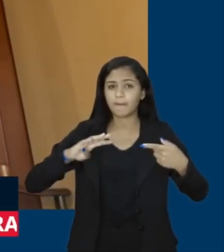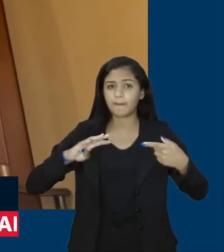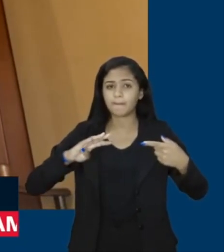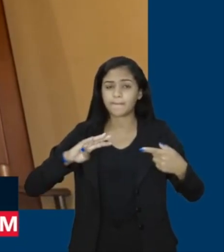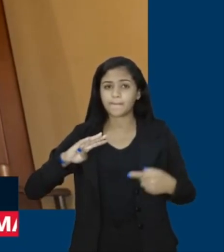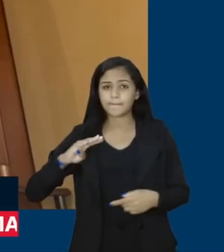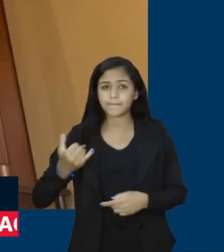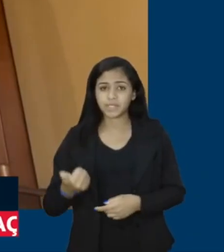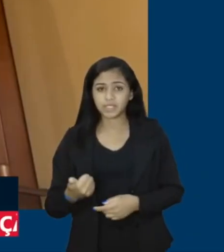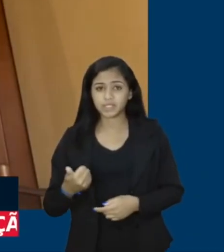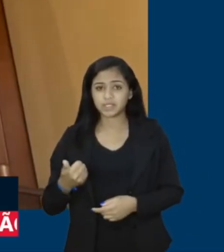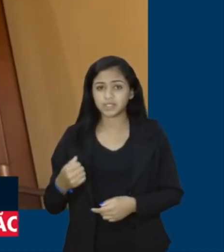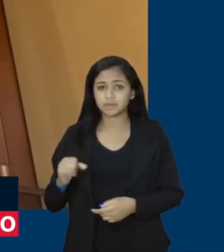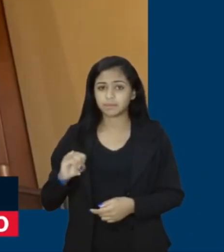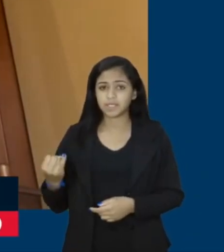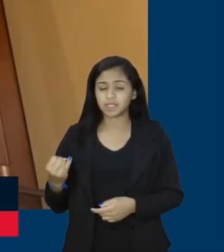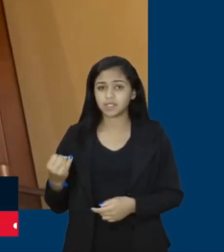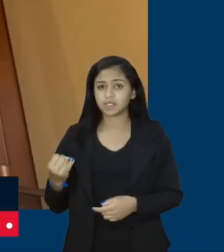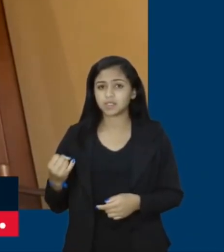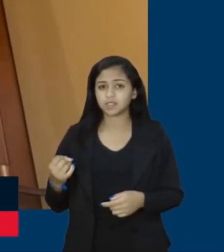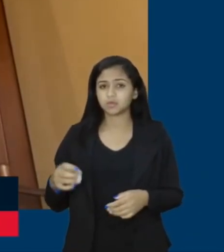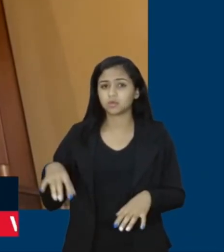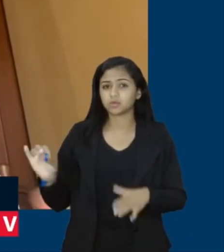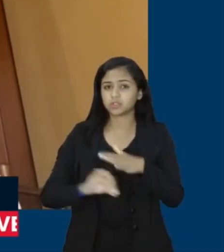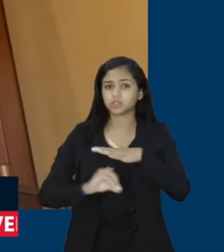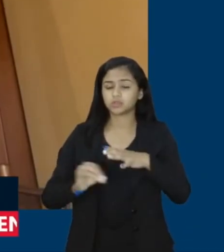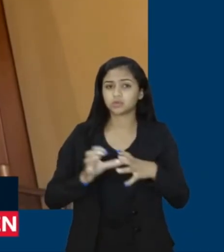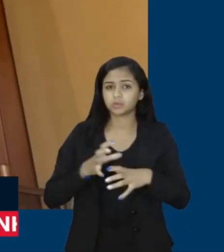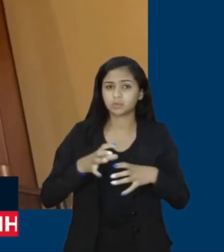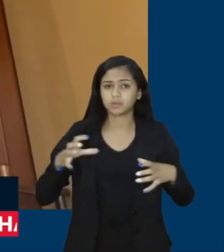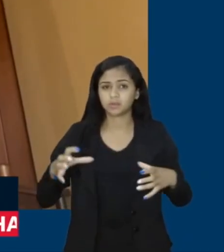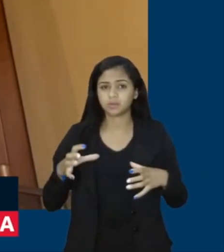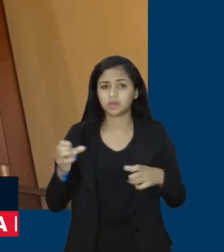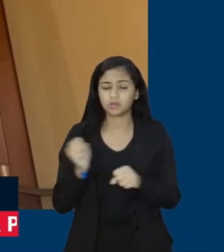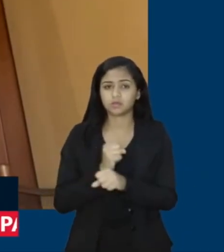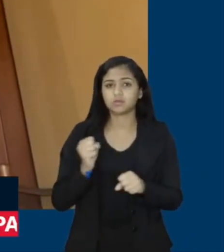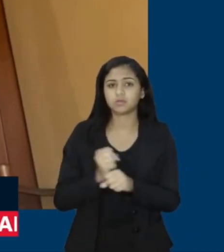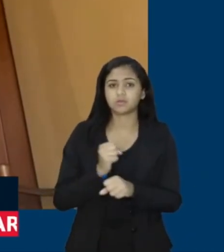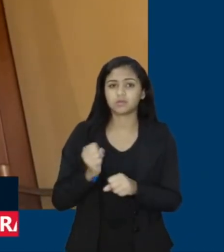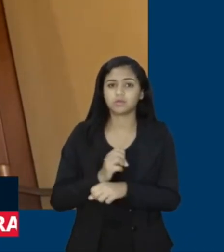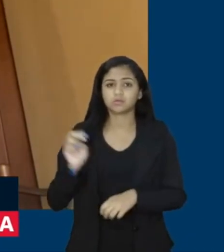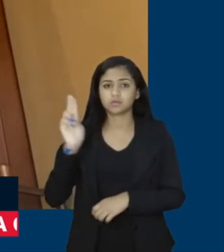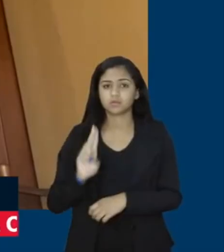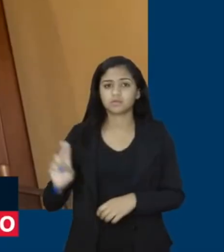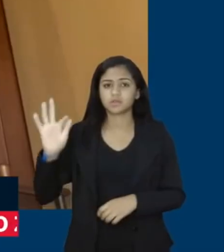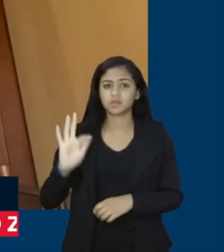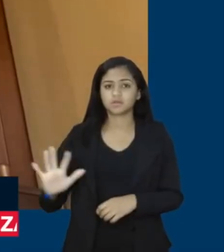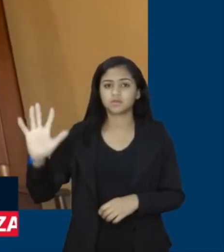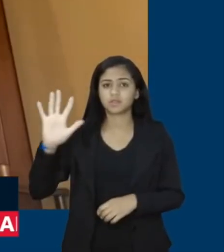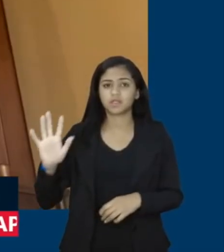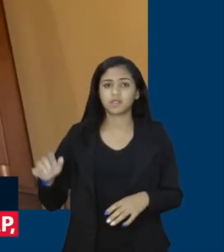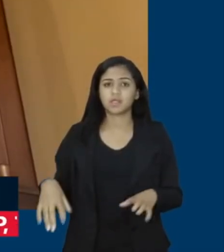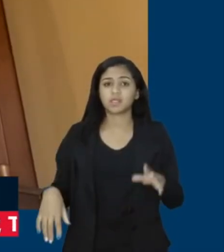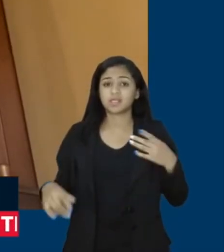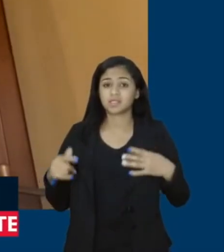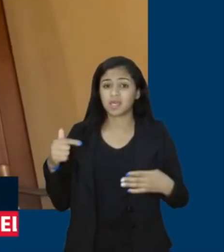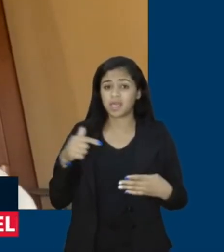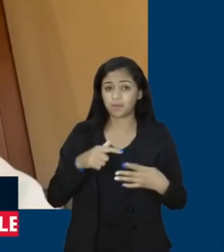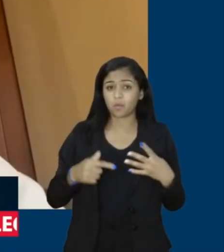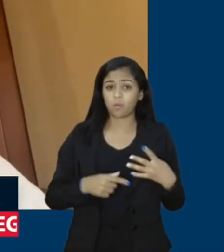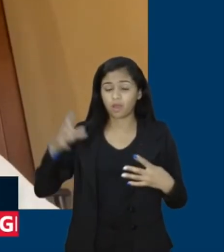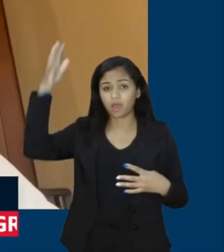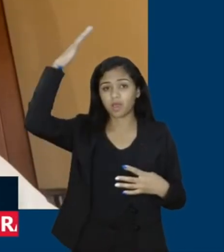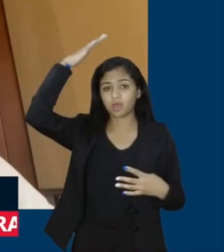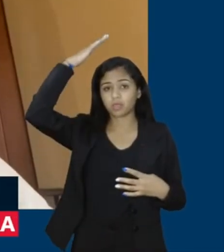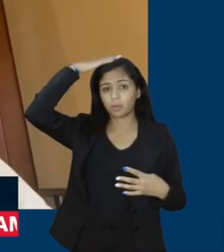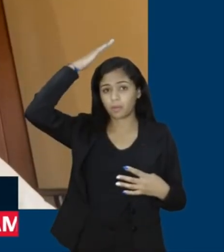educação, ampliação dos institutos federais, ampliação e melhoria das estruturas das universidades federais. O Paraná tem 4